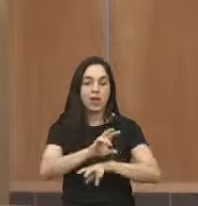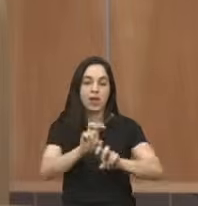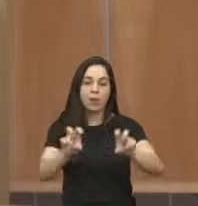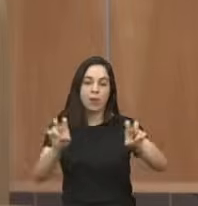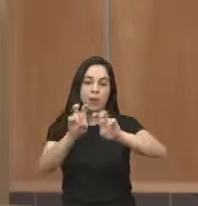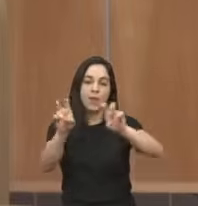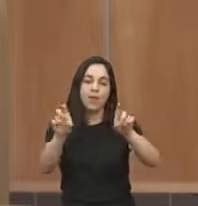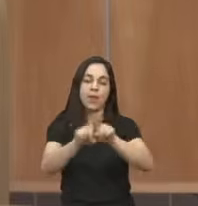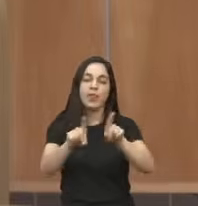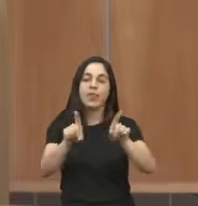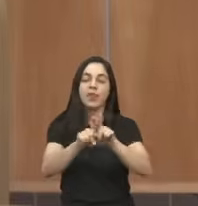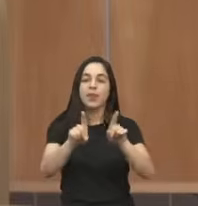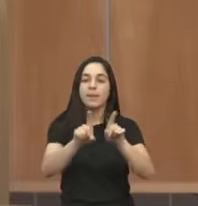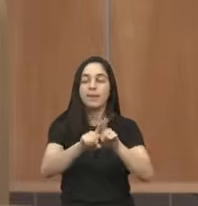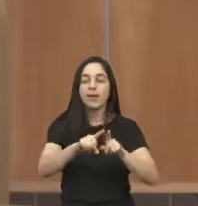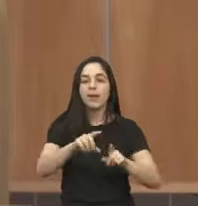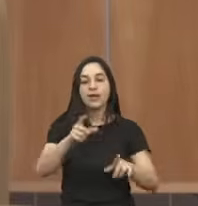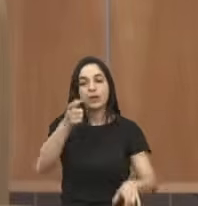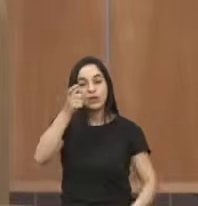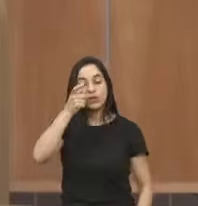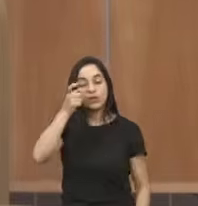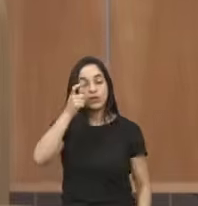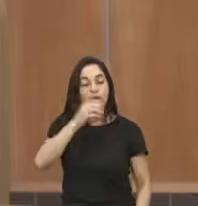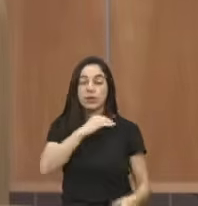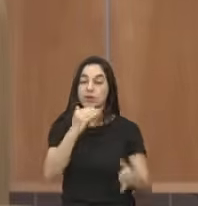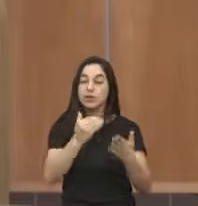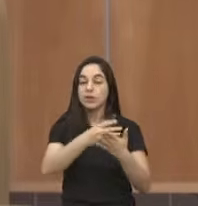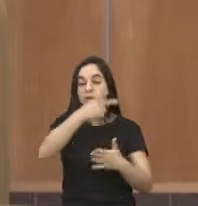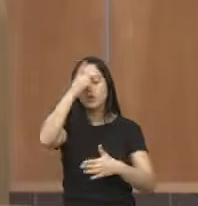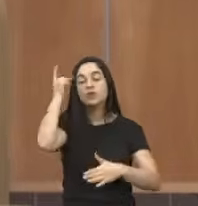nossos corretores de imóveis aqui presentes,